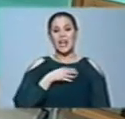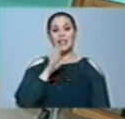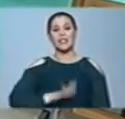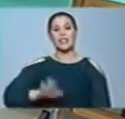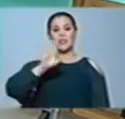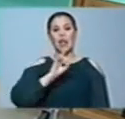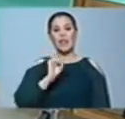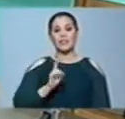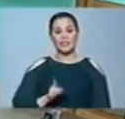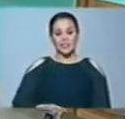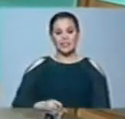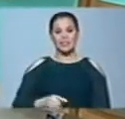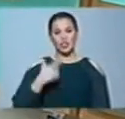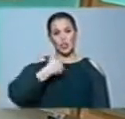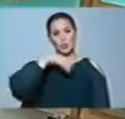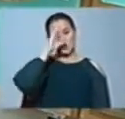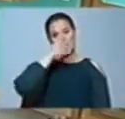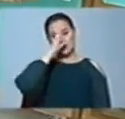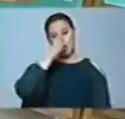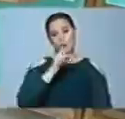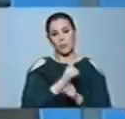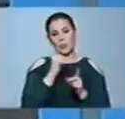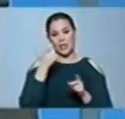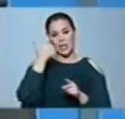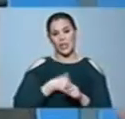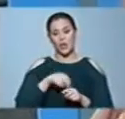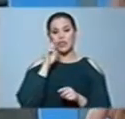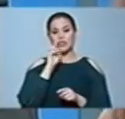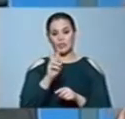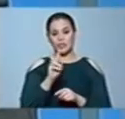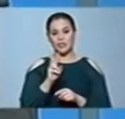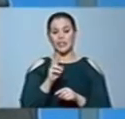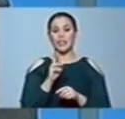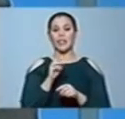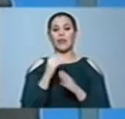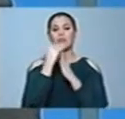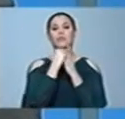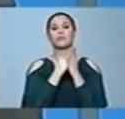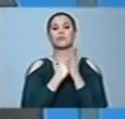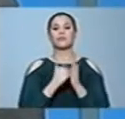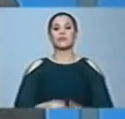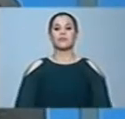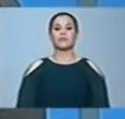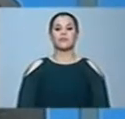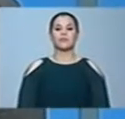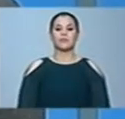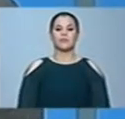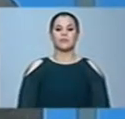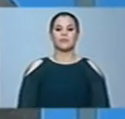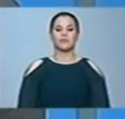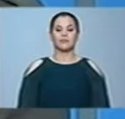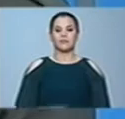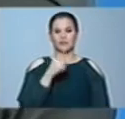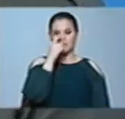saiu por envolver o devolverá os ingredientes claro que meu deus por esse assunto fã agora o